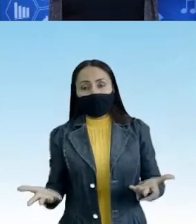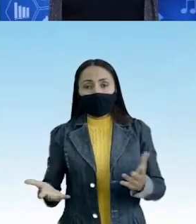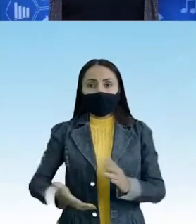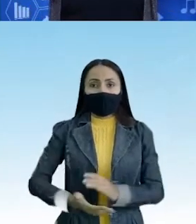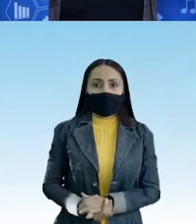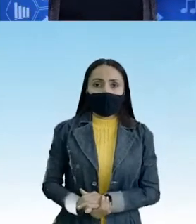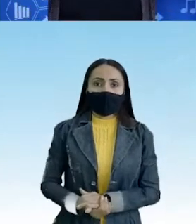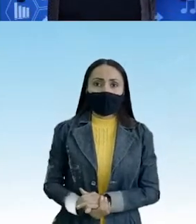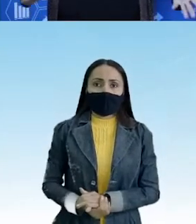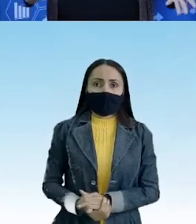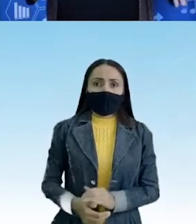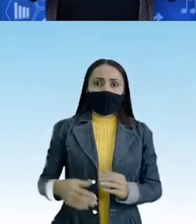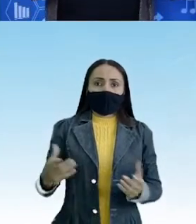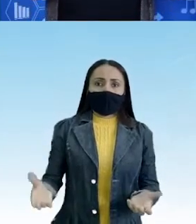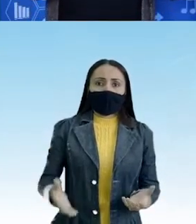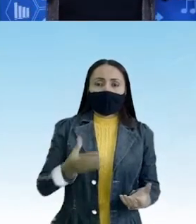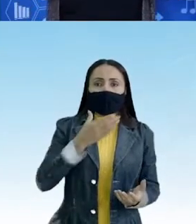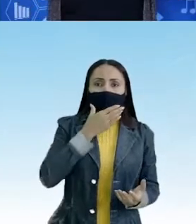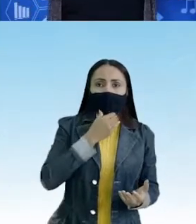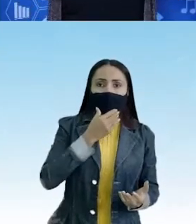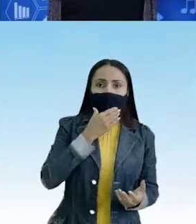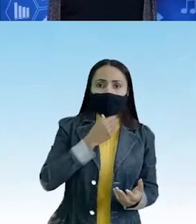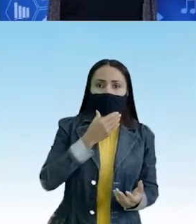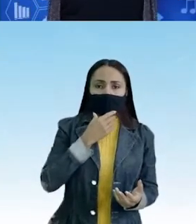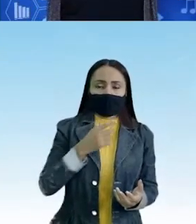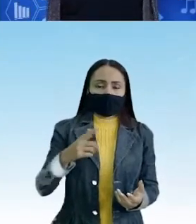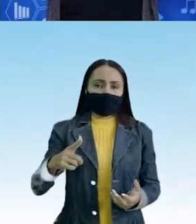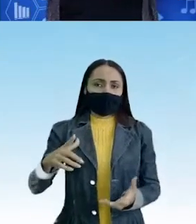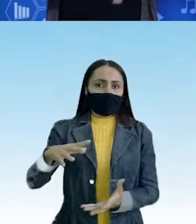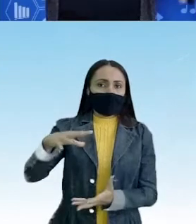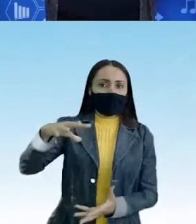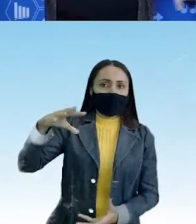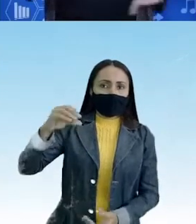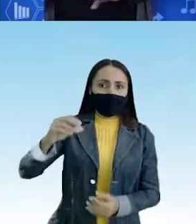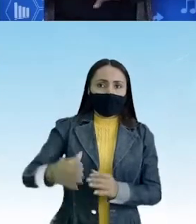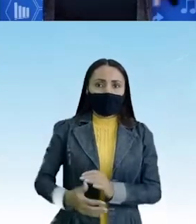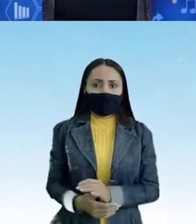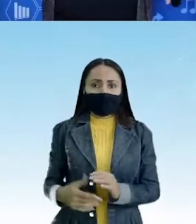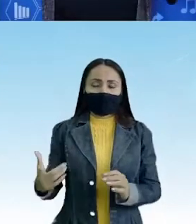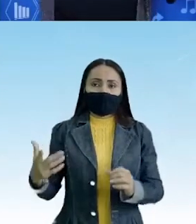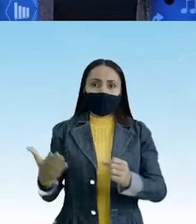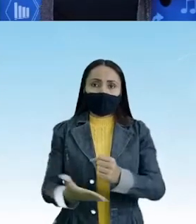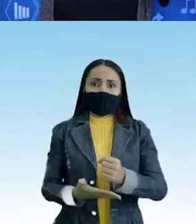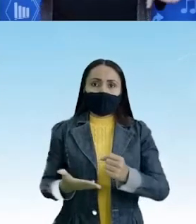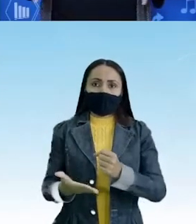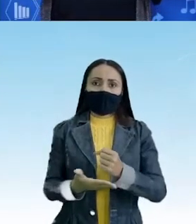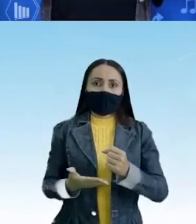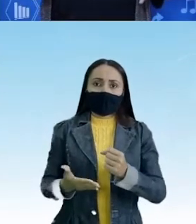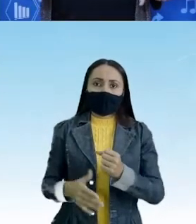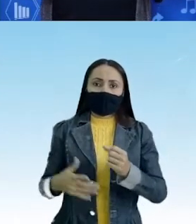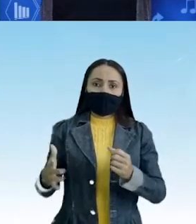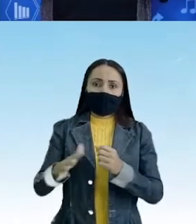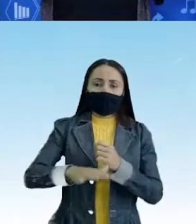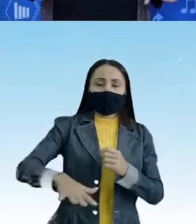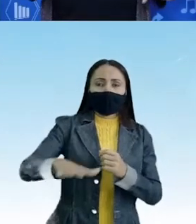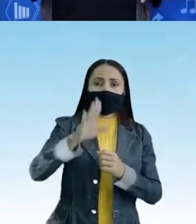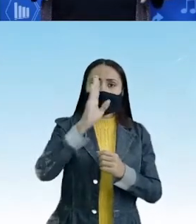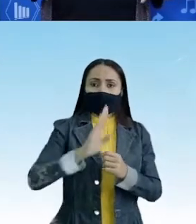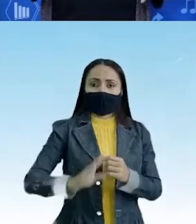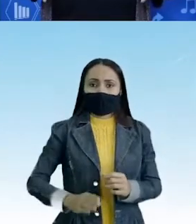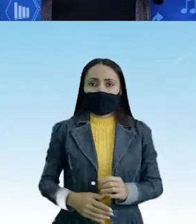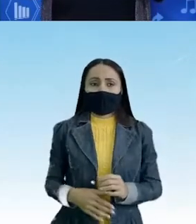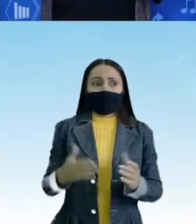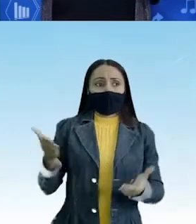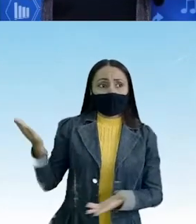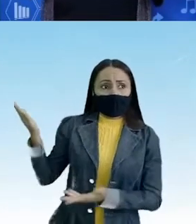chamado como homem sem alma. Construiu a base da sustentação do nosso território brasileiro, gente. Foram